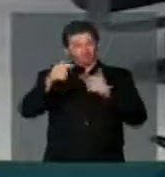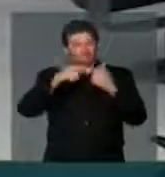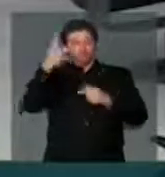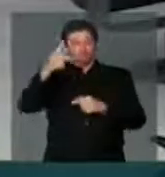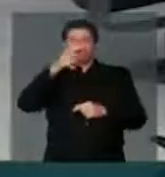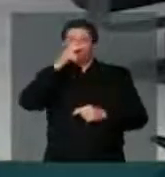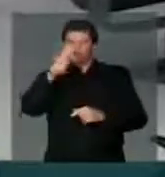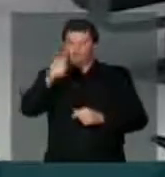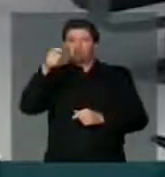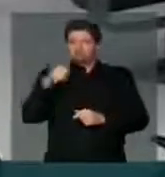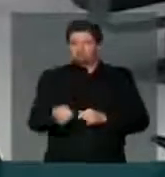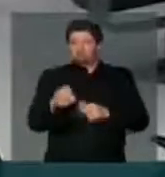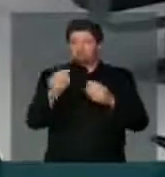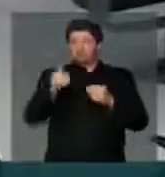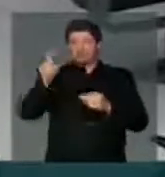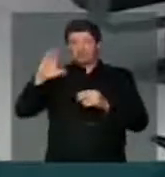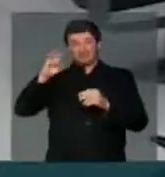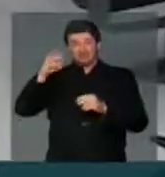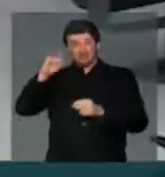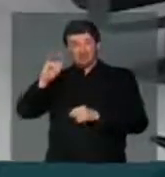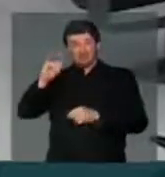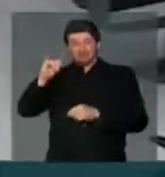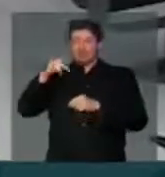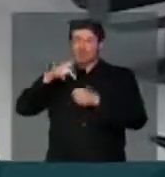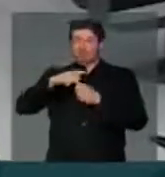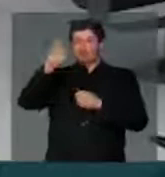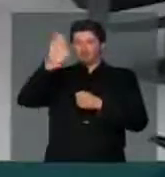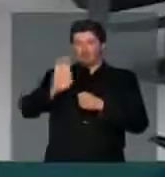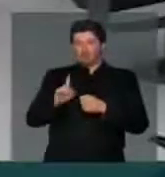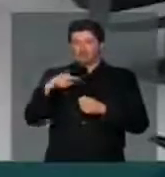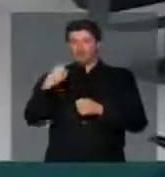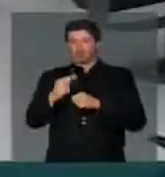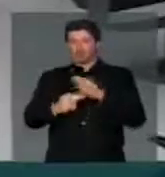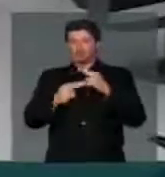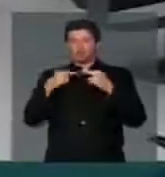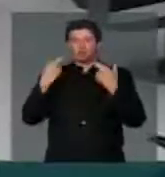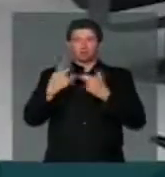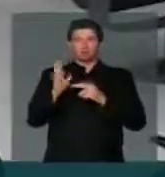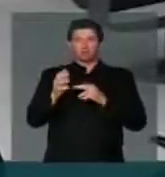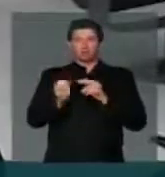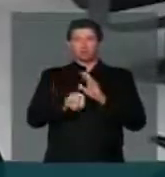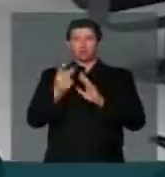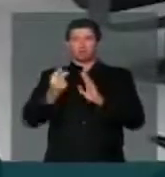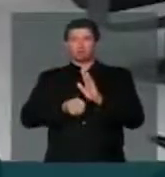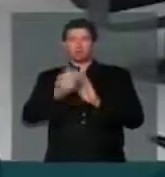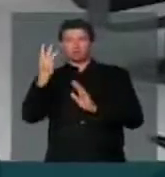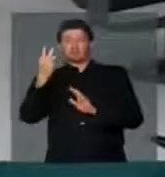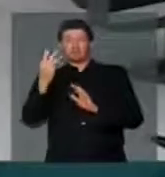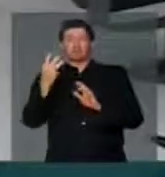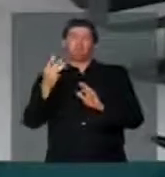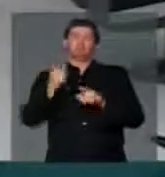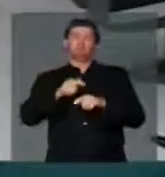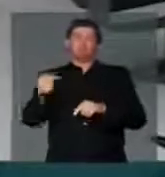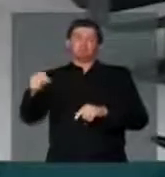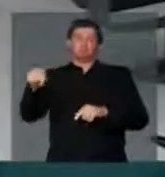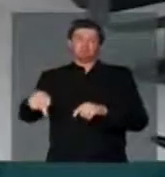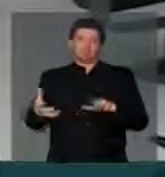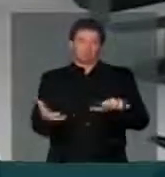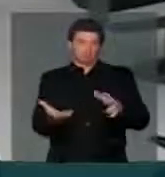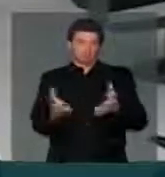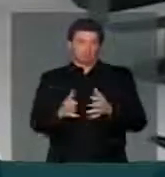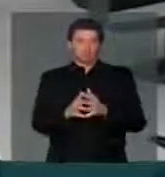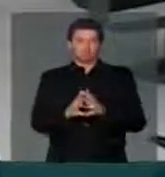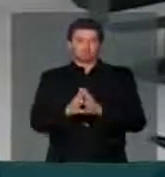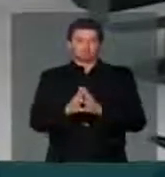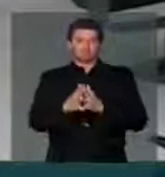Vossa Excelência lá na CPI da Petrobras, onde nos reunimos uma, duas, às vezes três vezes por semana aqui nesse